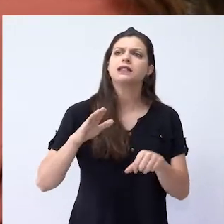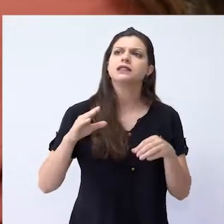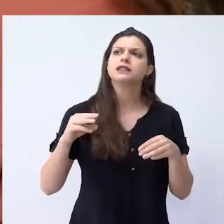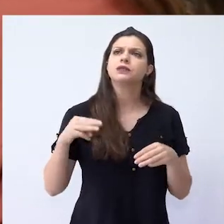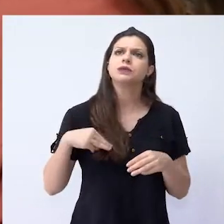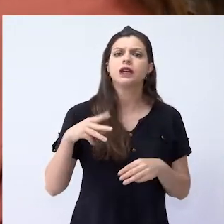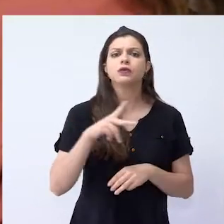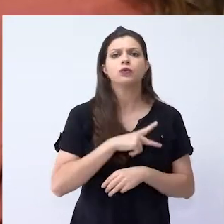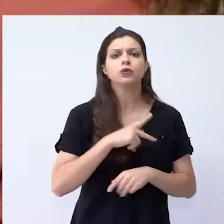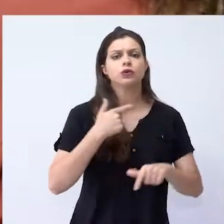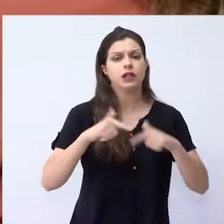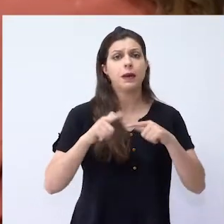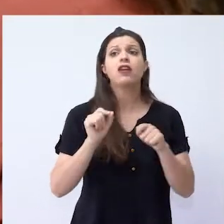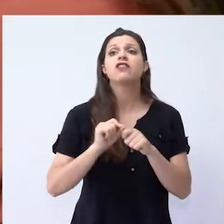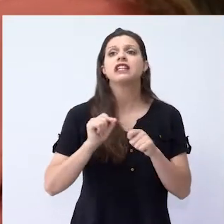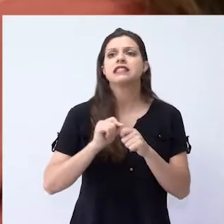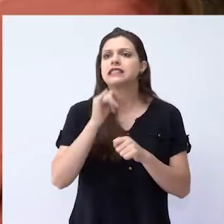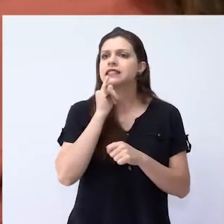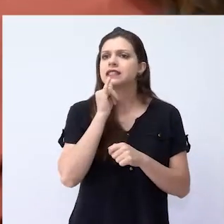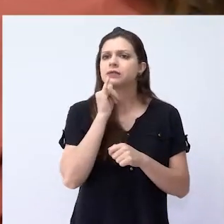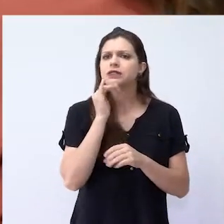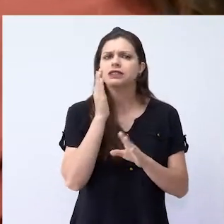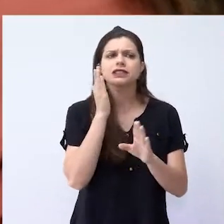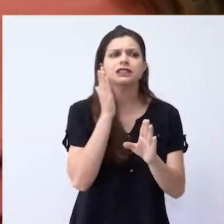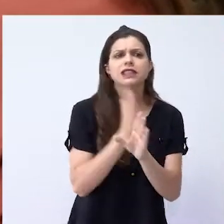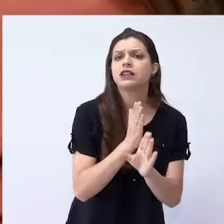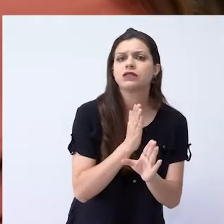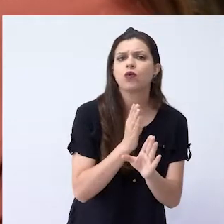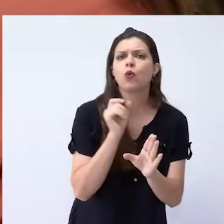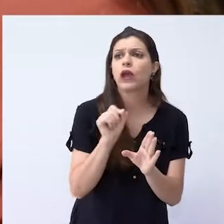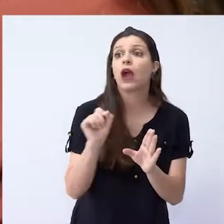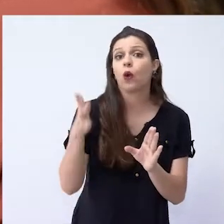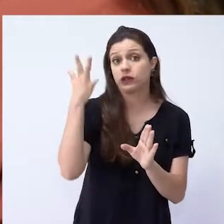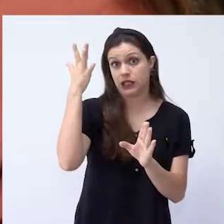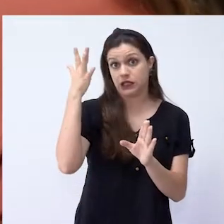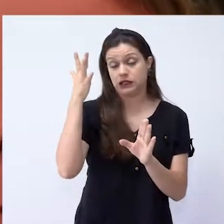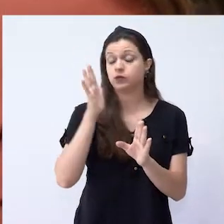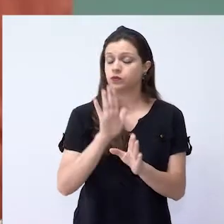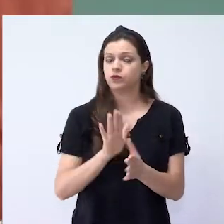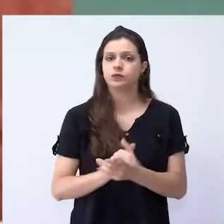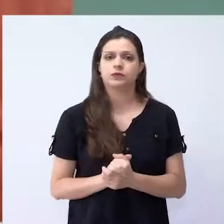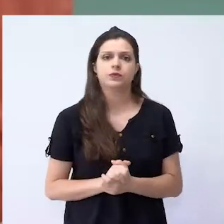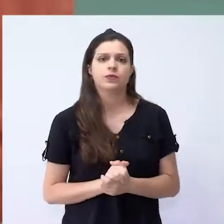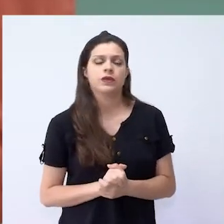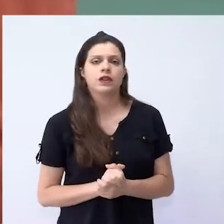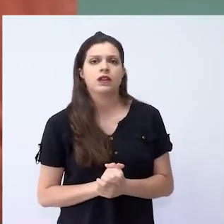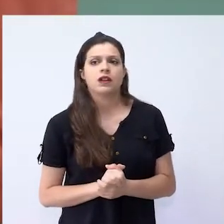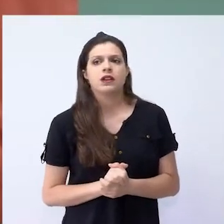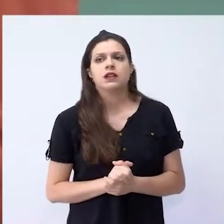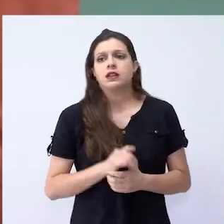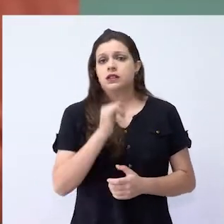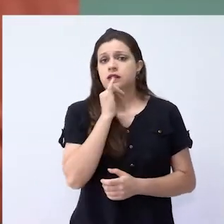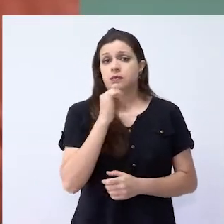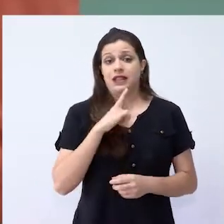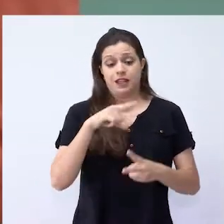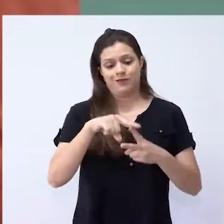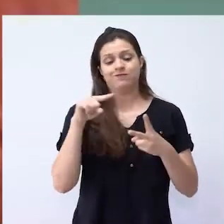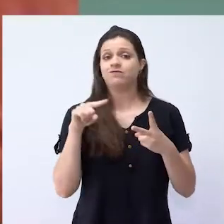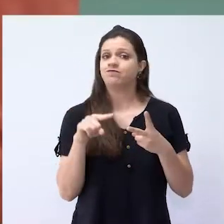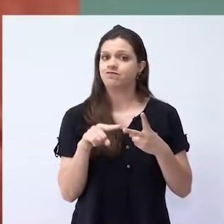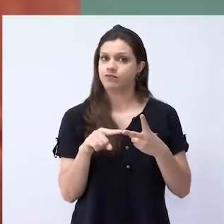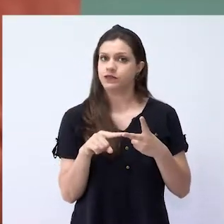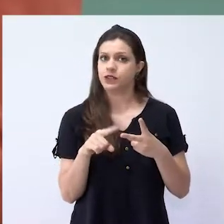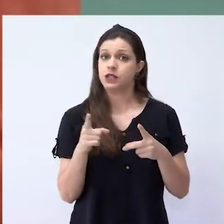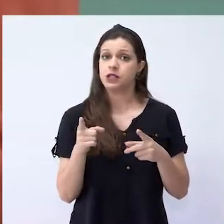pode fazer e tem feito aqui em Mato Grosso do Sul quando identifica uma situação dessas? A gente tem que ter um olhar